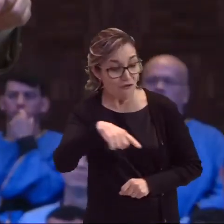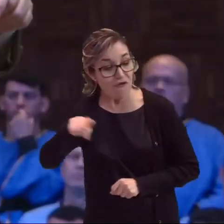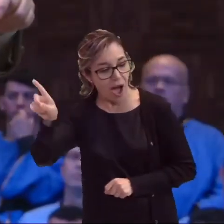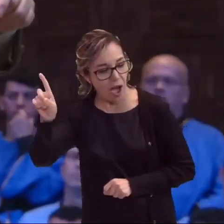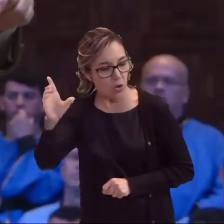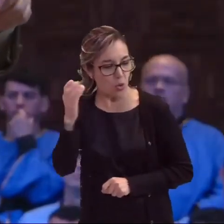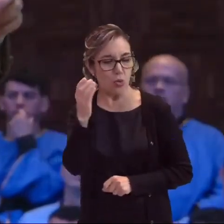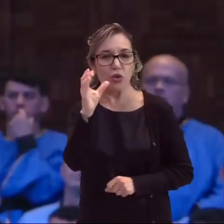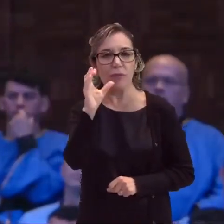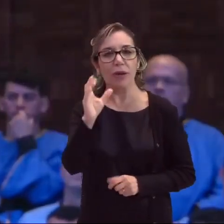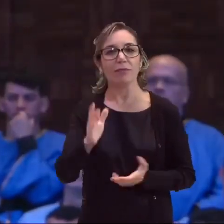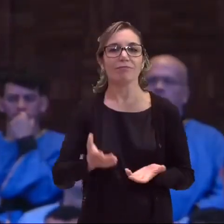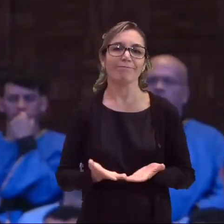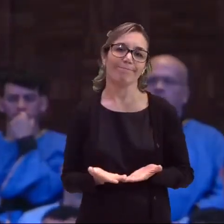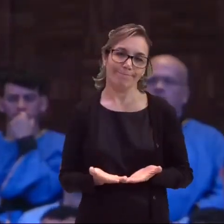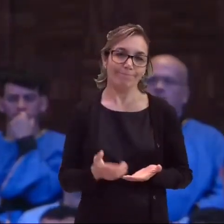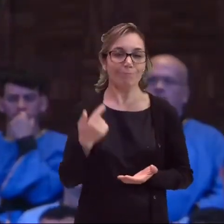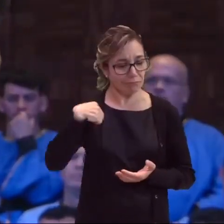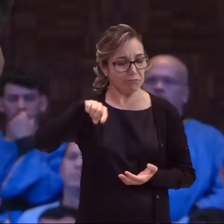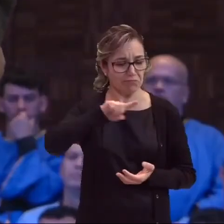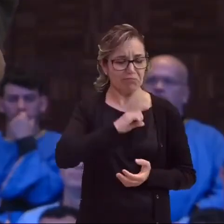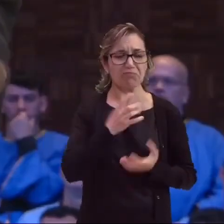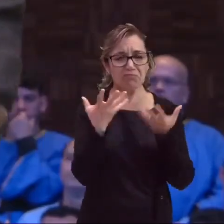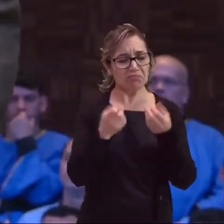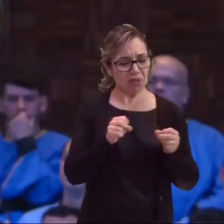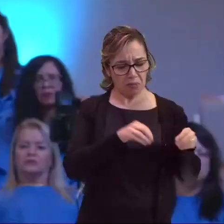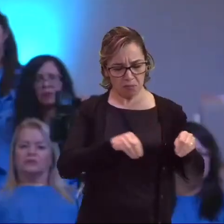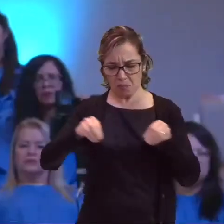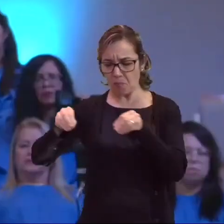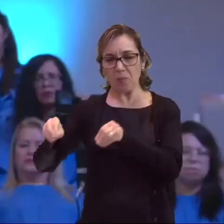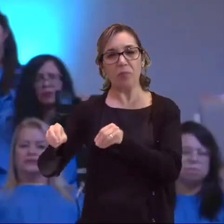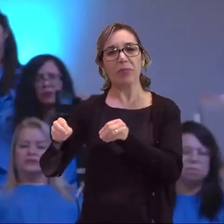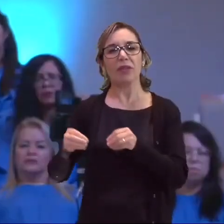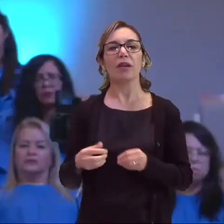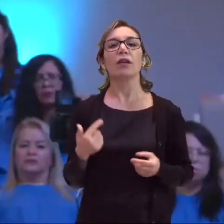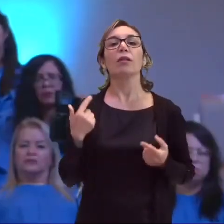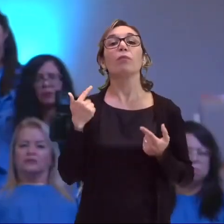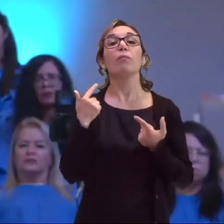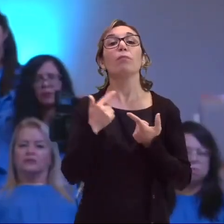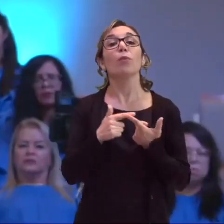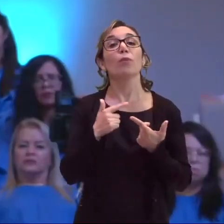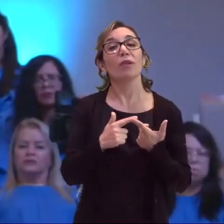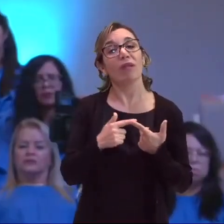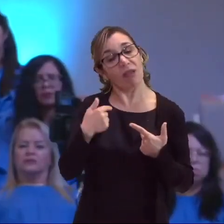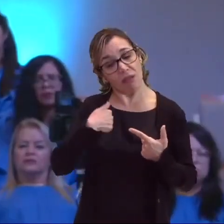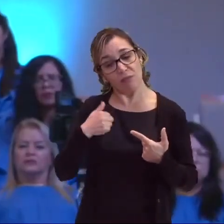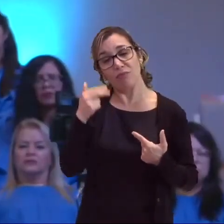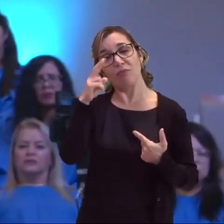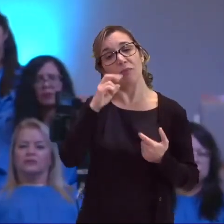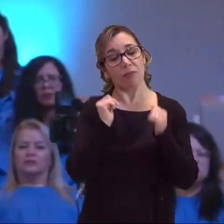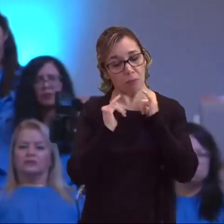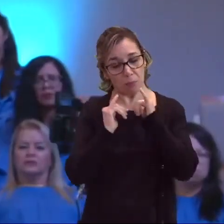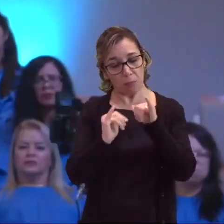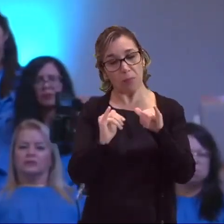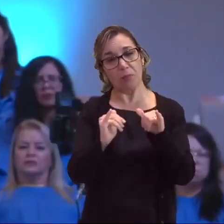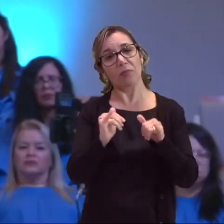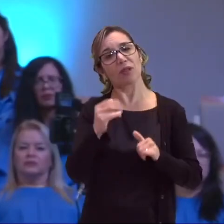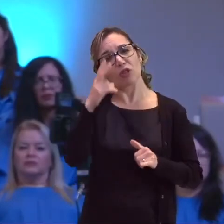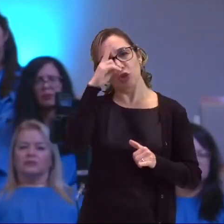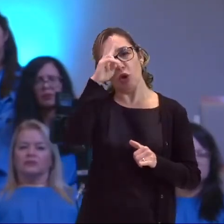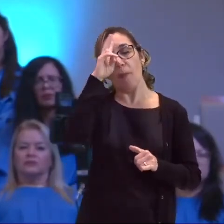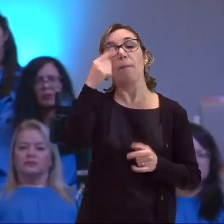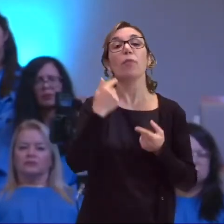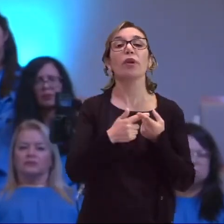lá na intimidade ela com a porta fechada buscando a presença de Deus que ele o